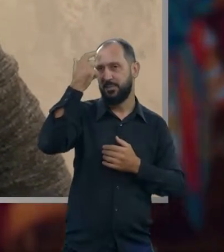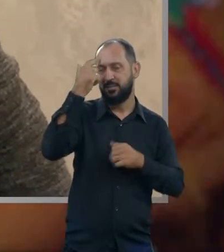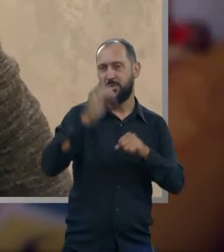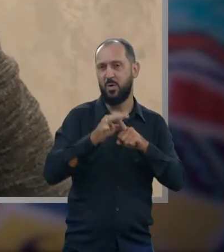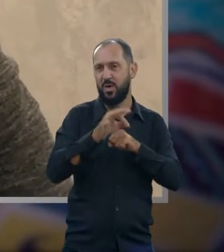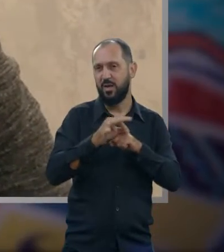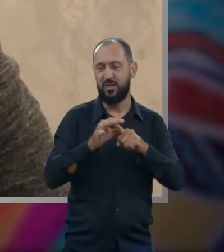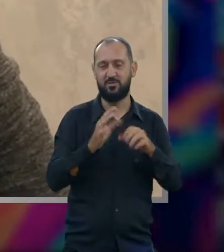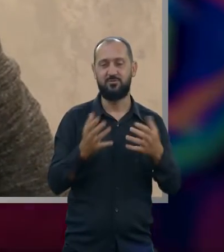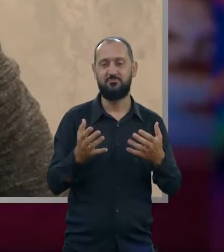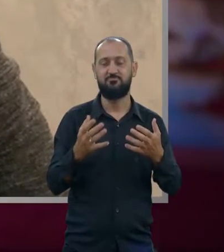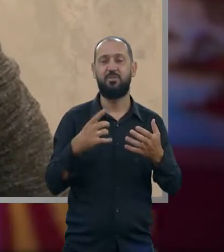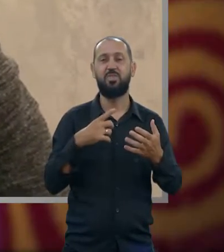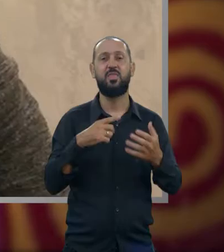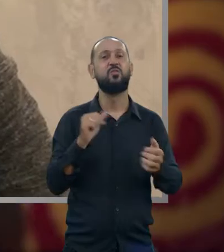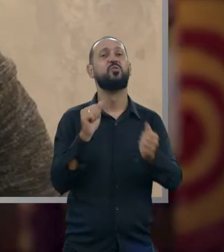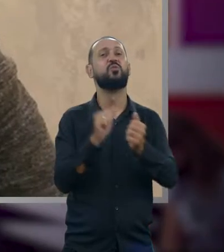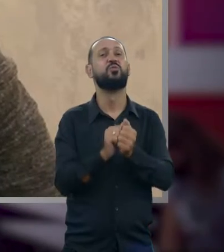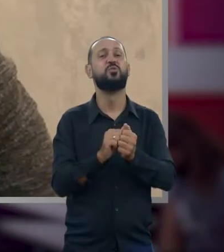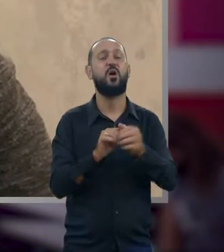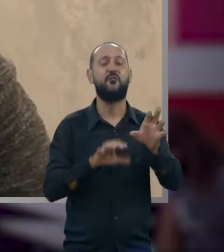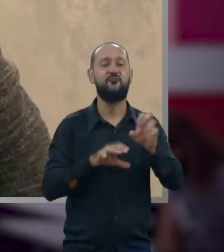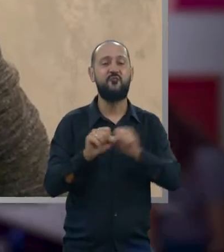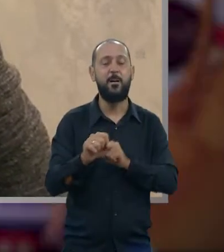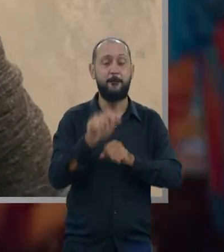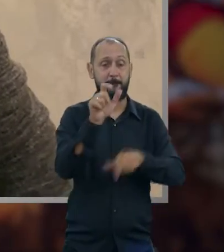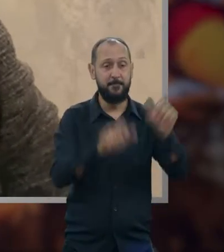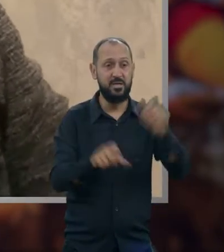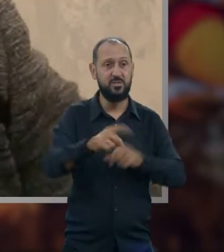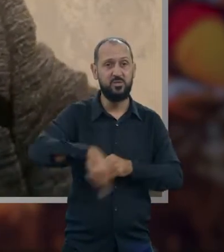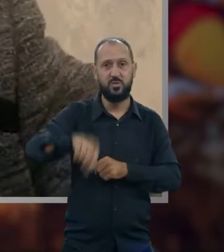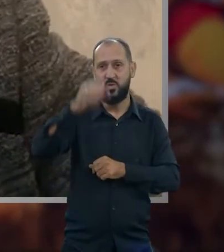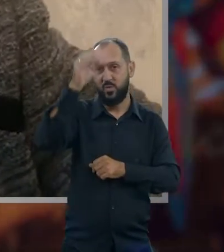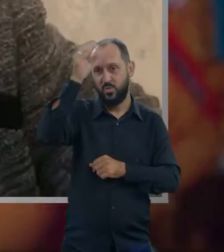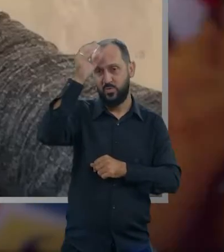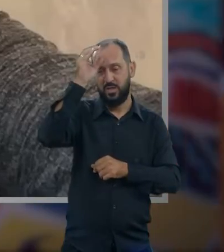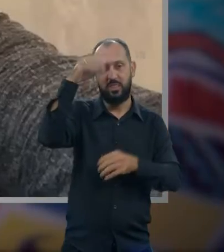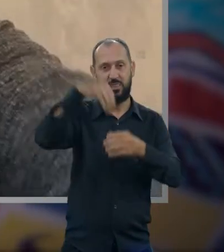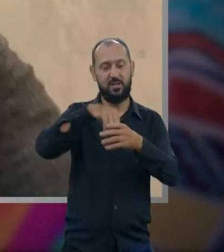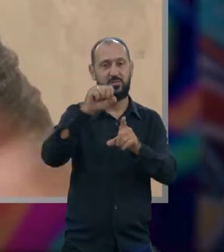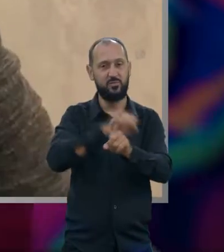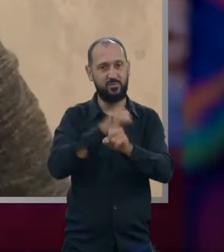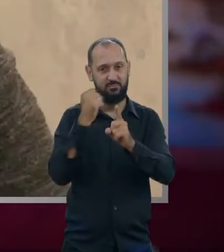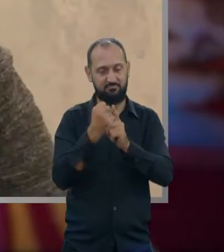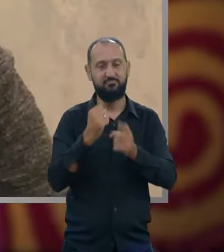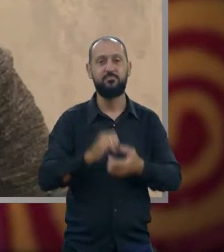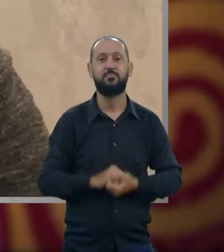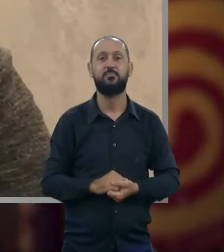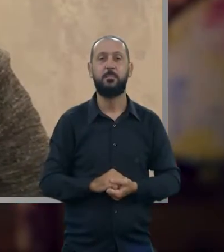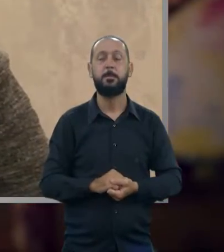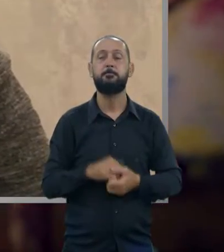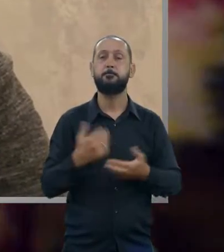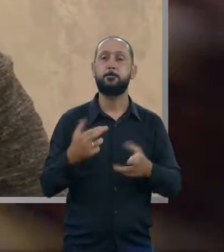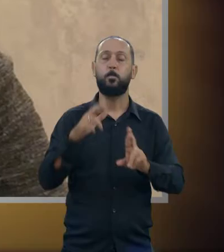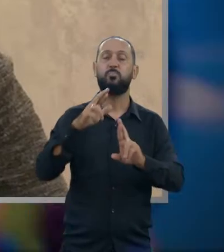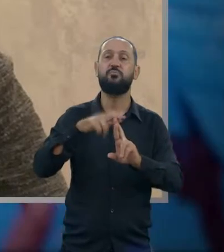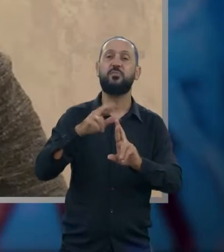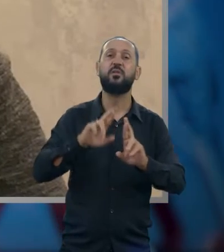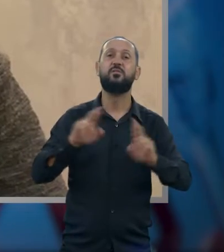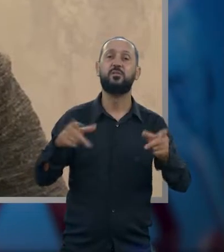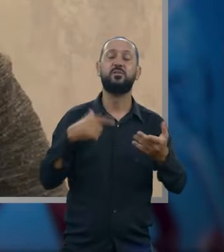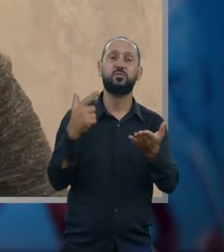crítico, trazendo a formação de indivíduos conscientes e ativos na sociedade. Em relação à diferença entre os